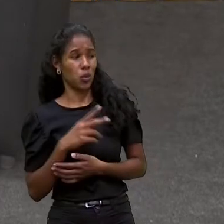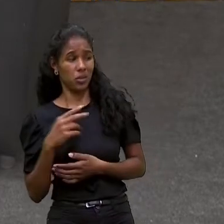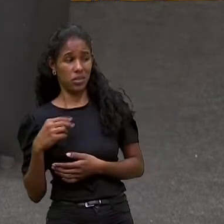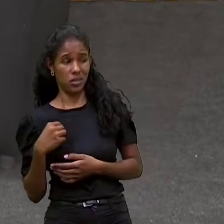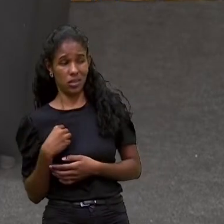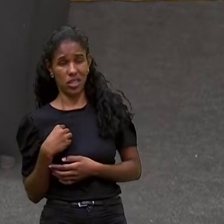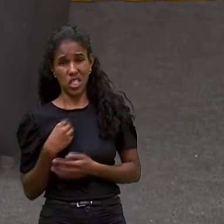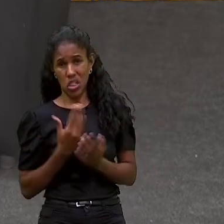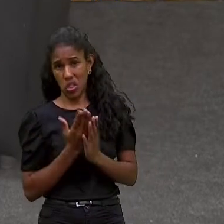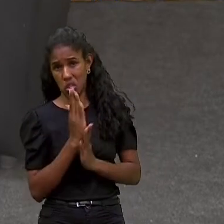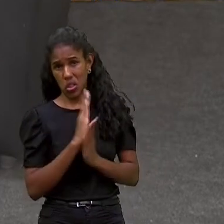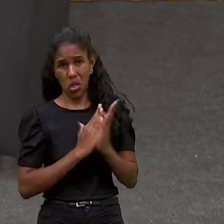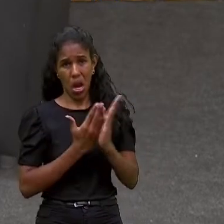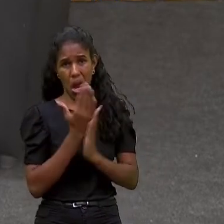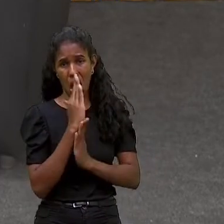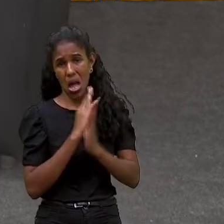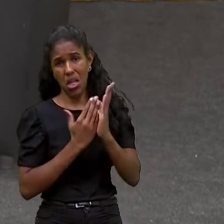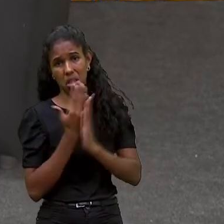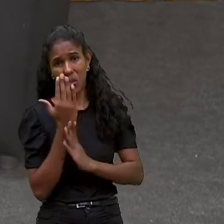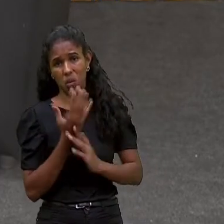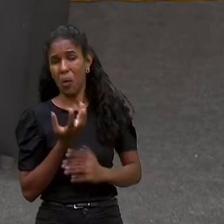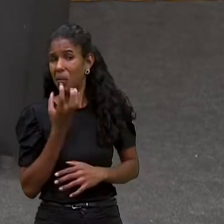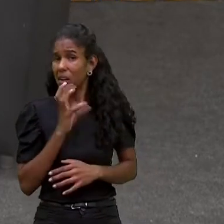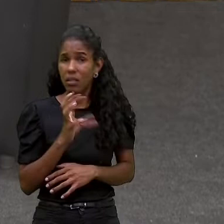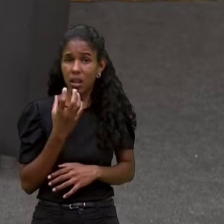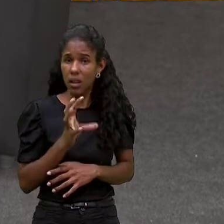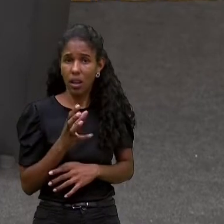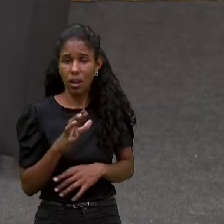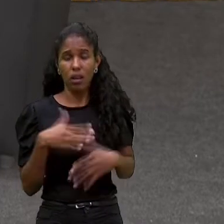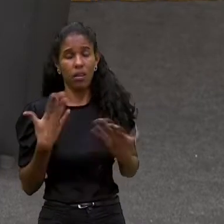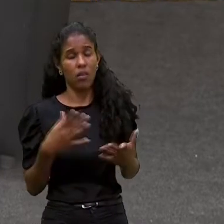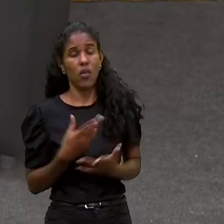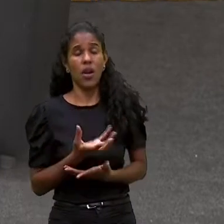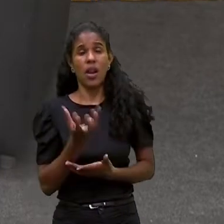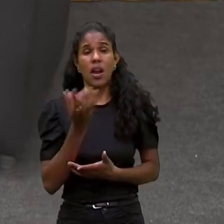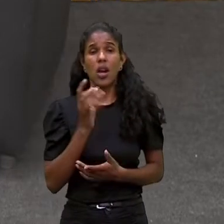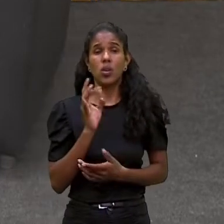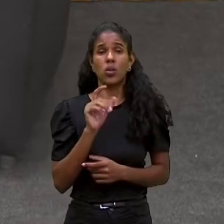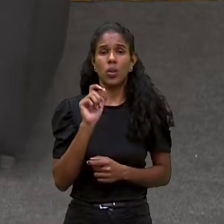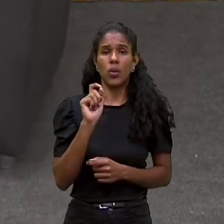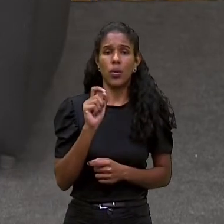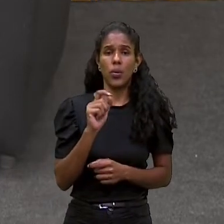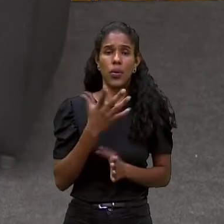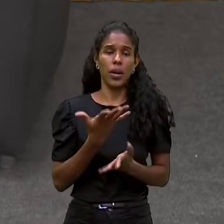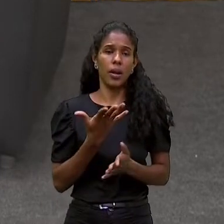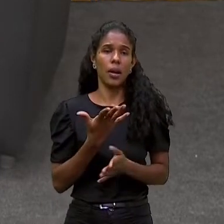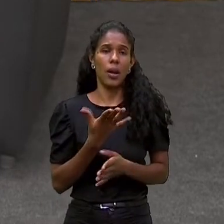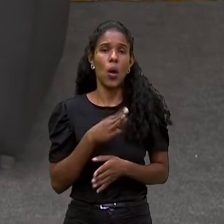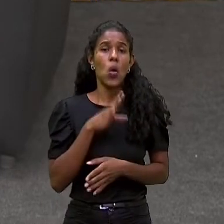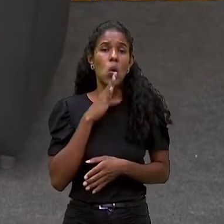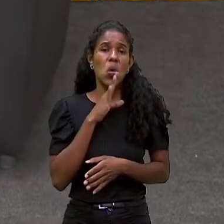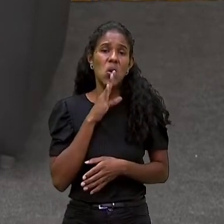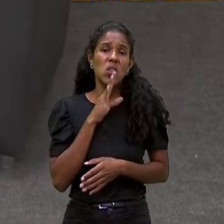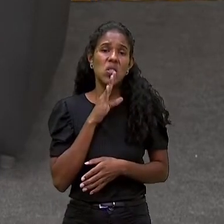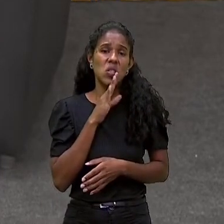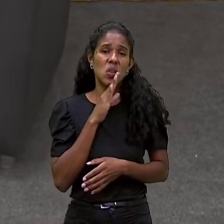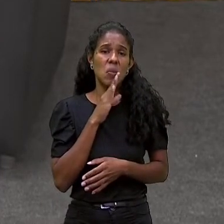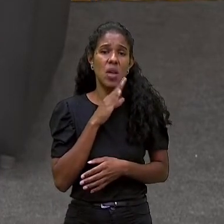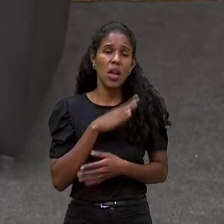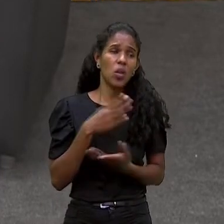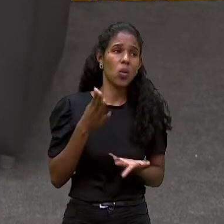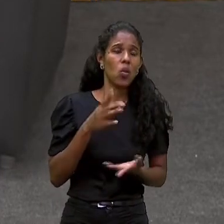só nos fragmentos, como é o que acontece. E é algo muito ruim. Um conhecimento todo fragmentado,